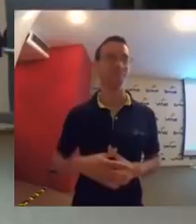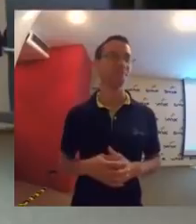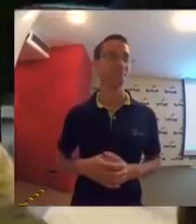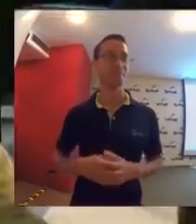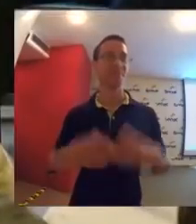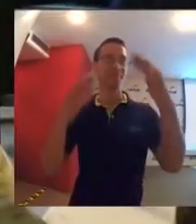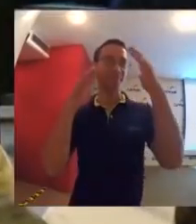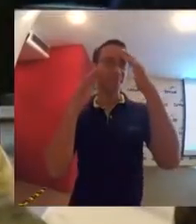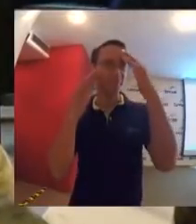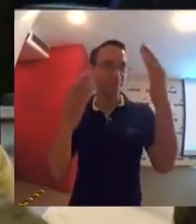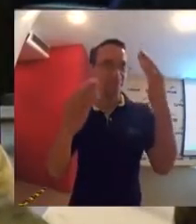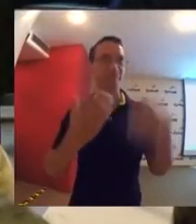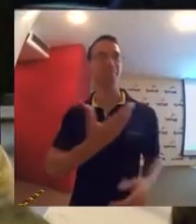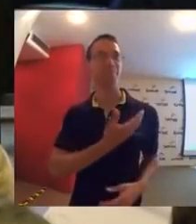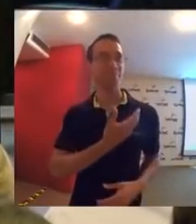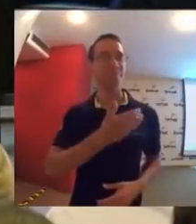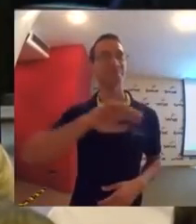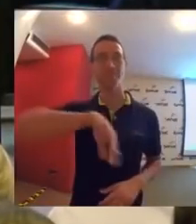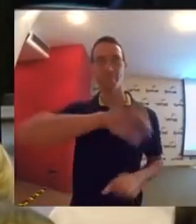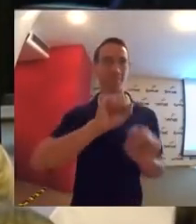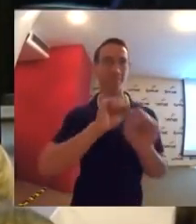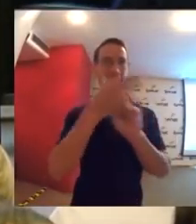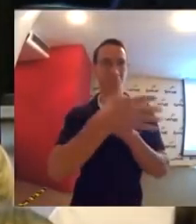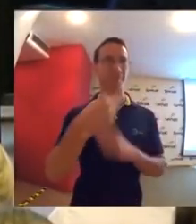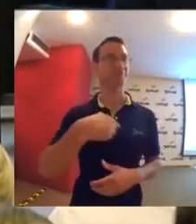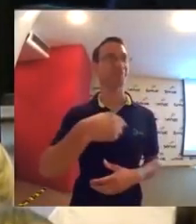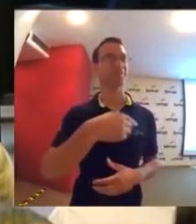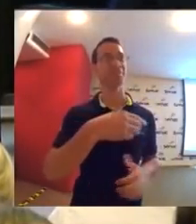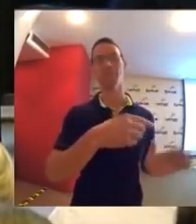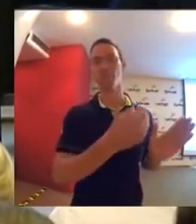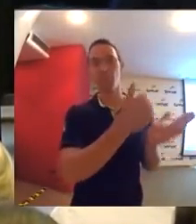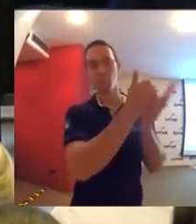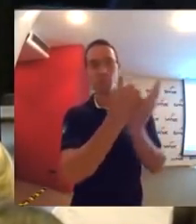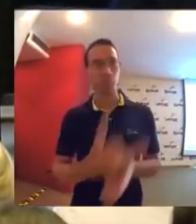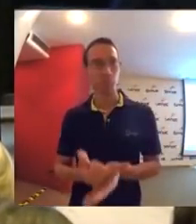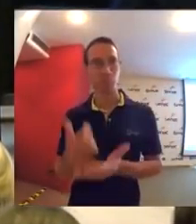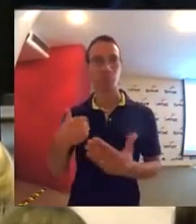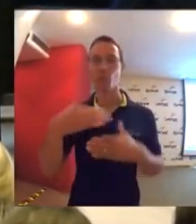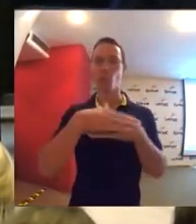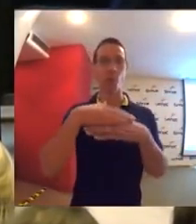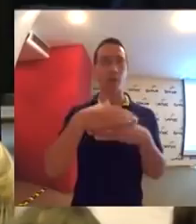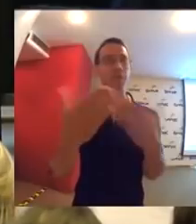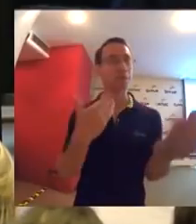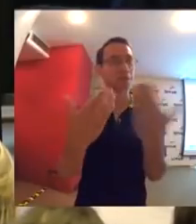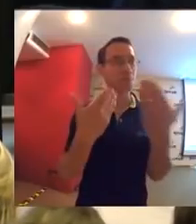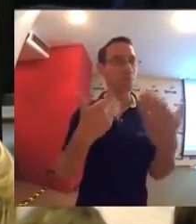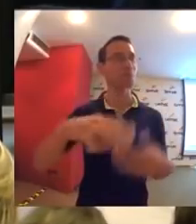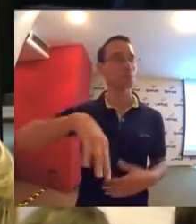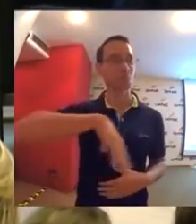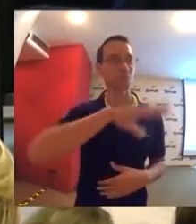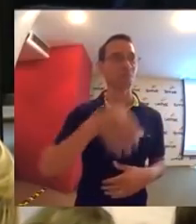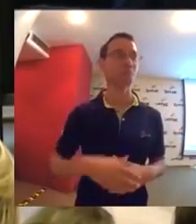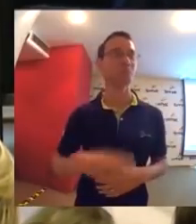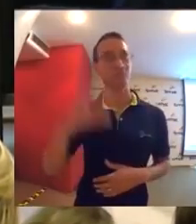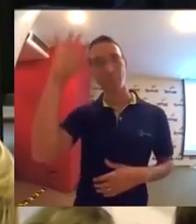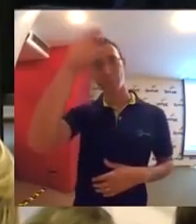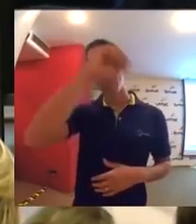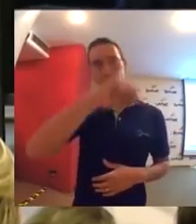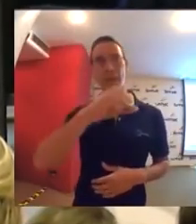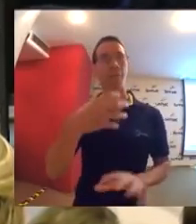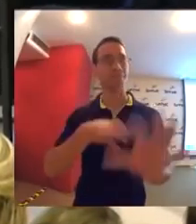Eu agradeço aos amigos do Senac que me trouxeram até aqui para conversar convosco, para aprender